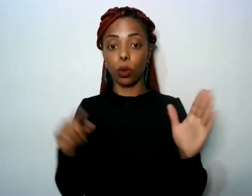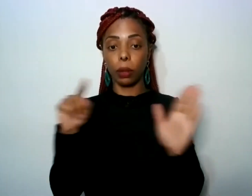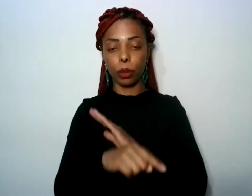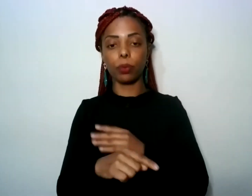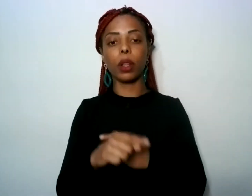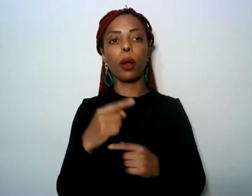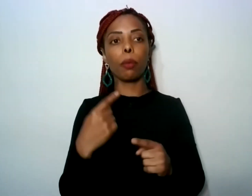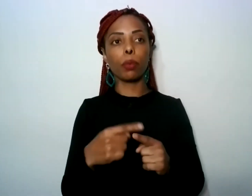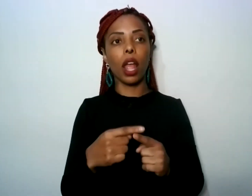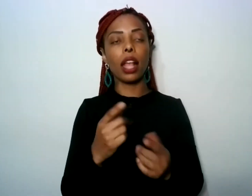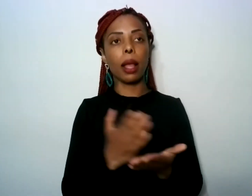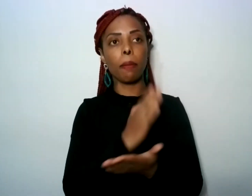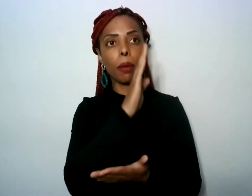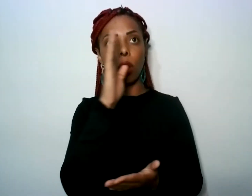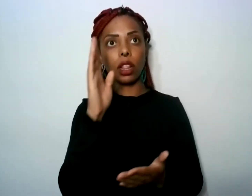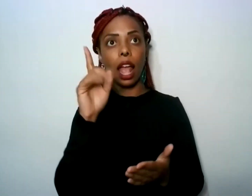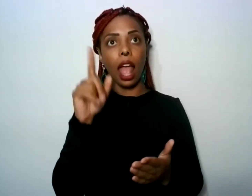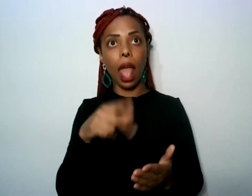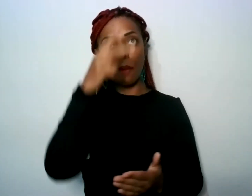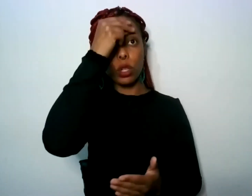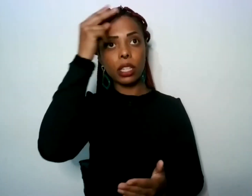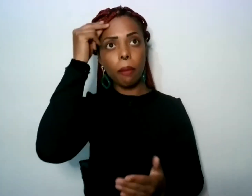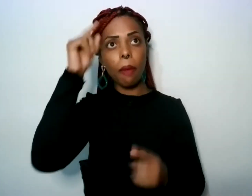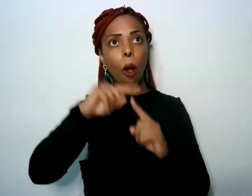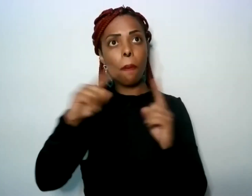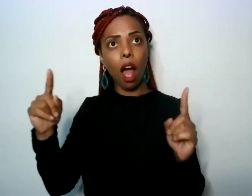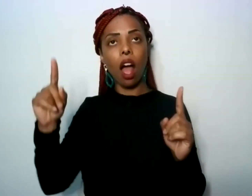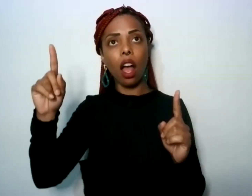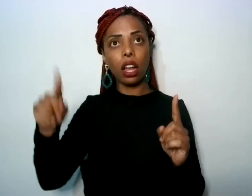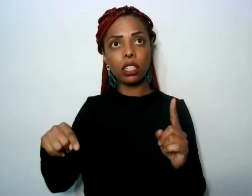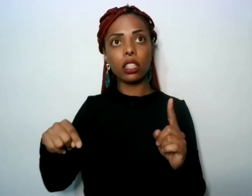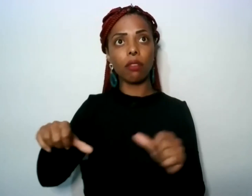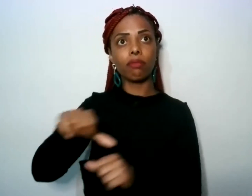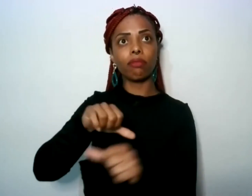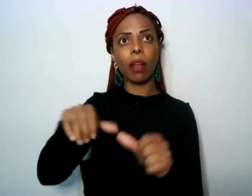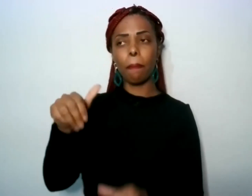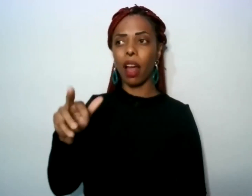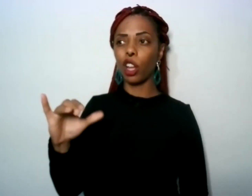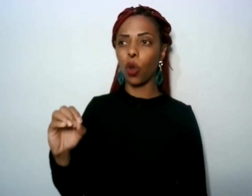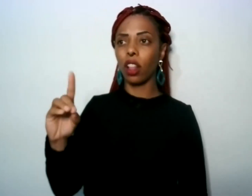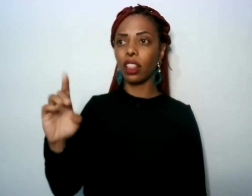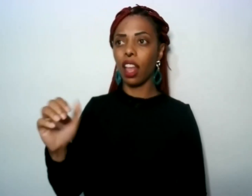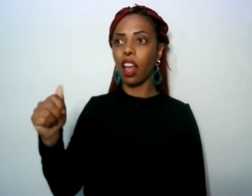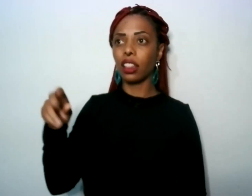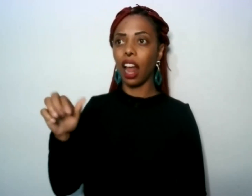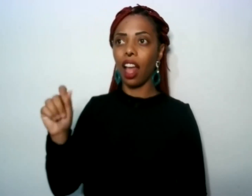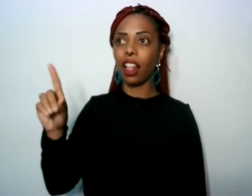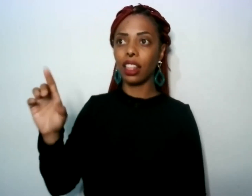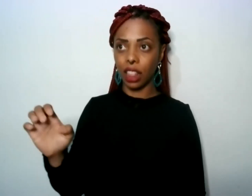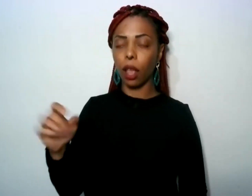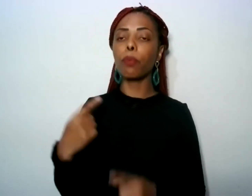municipal se torna Mário de Andrade você tem ideia de qual foi o contexto de produção atores e atrizes